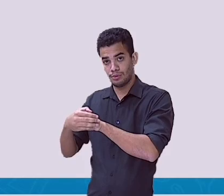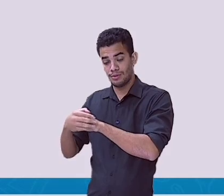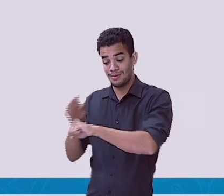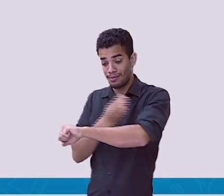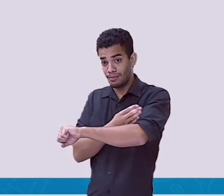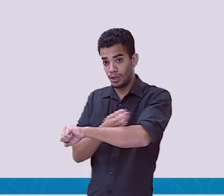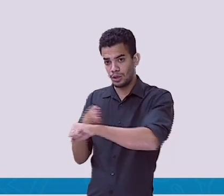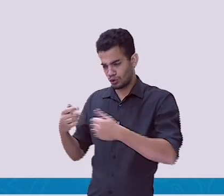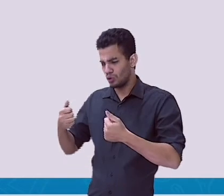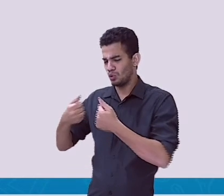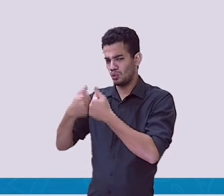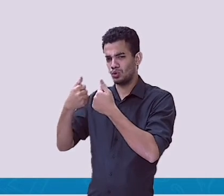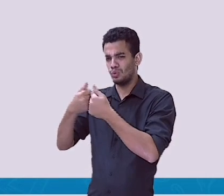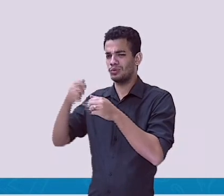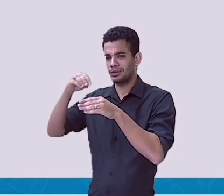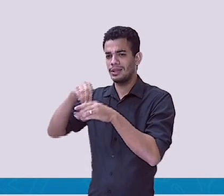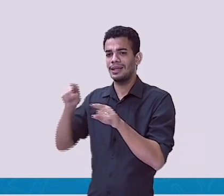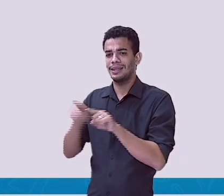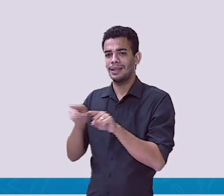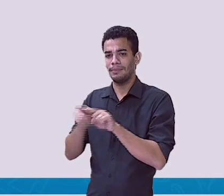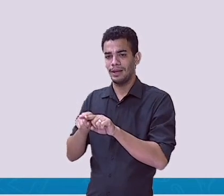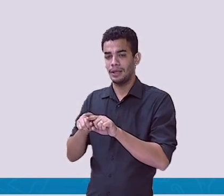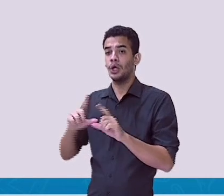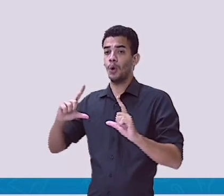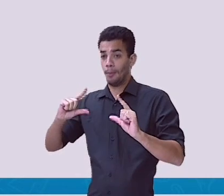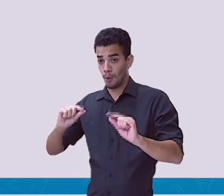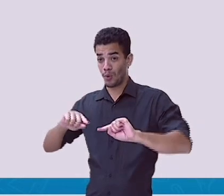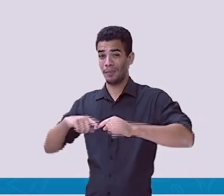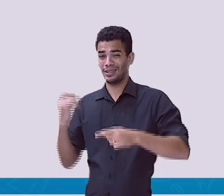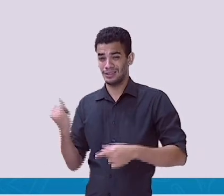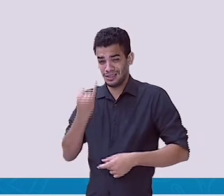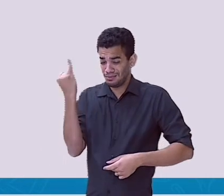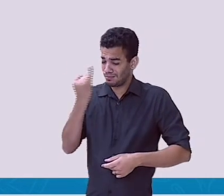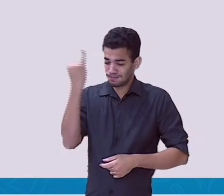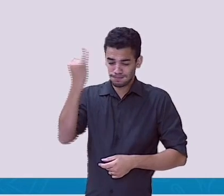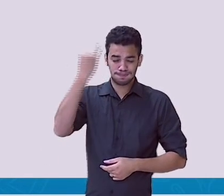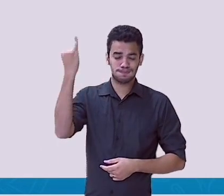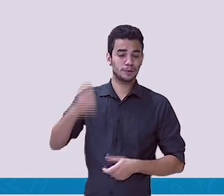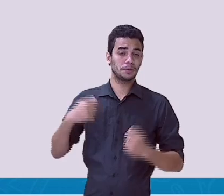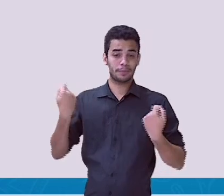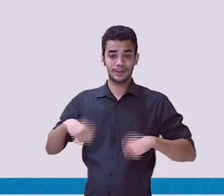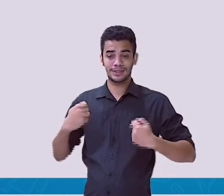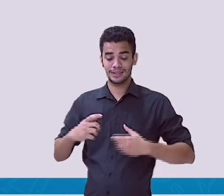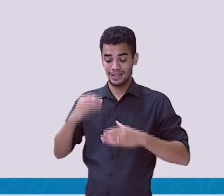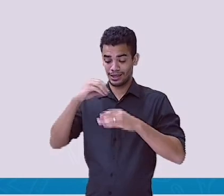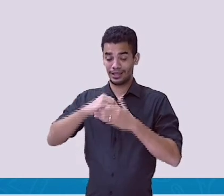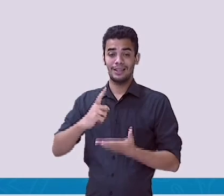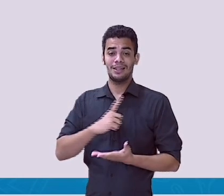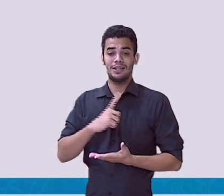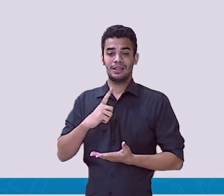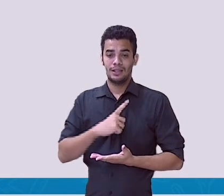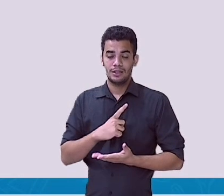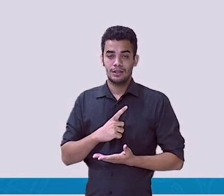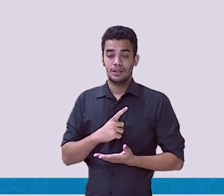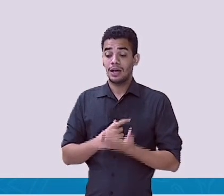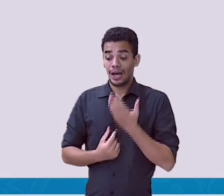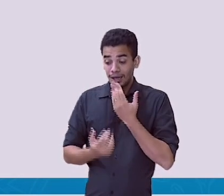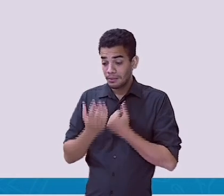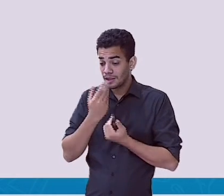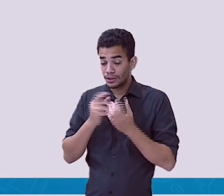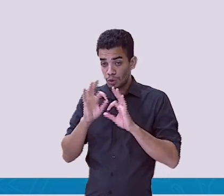mas são muito importantes na defesa do nosso corpo. Então, nós precisamos trabalhar nossa alimentação para